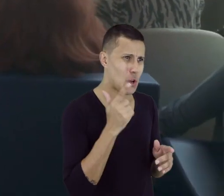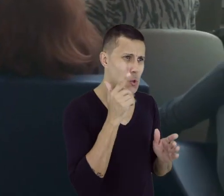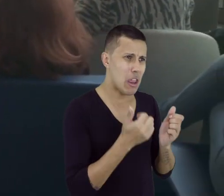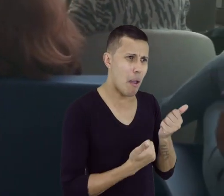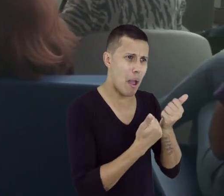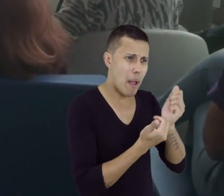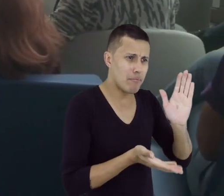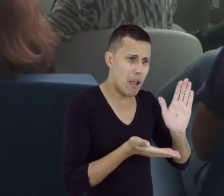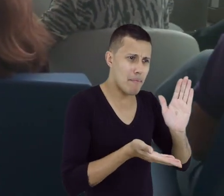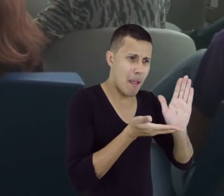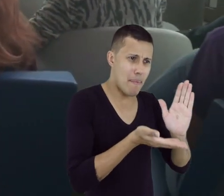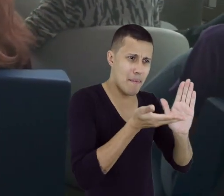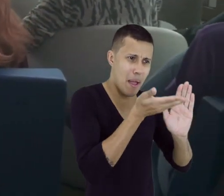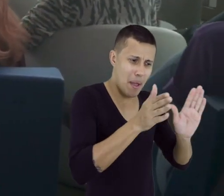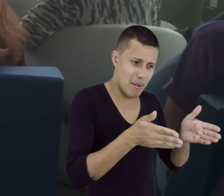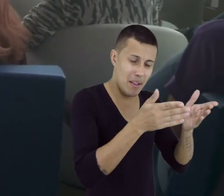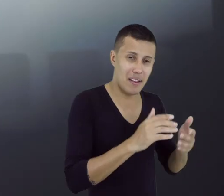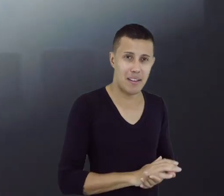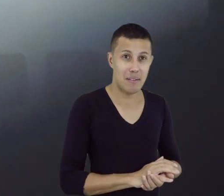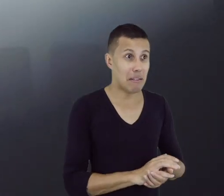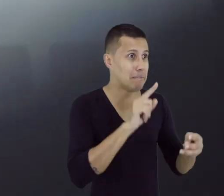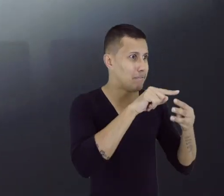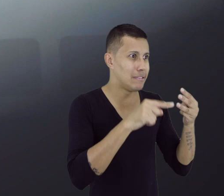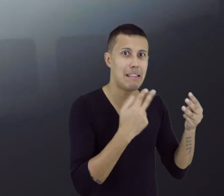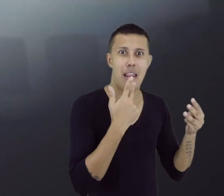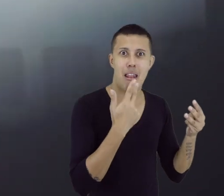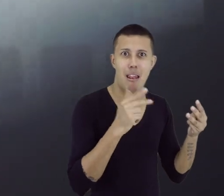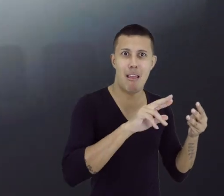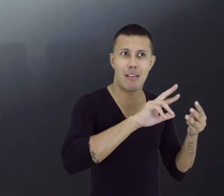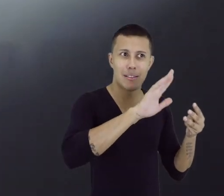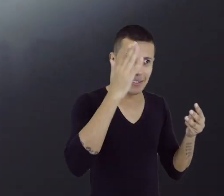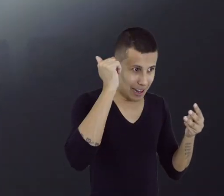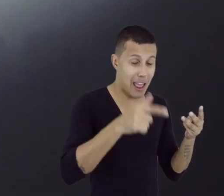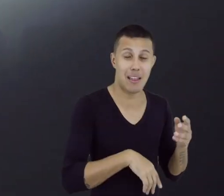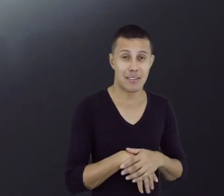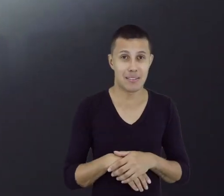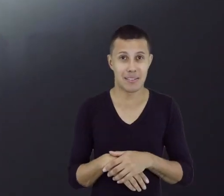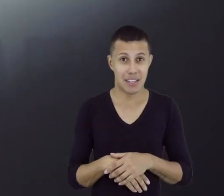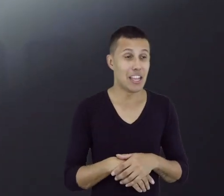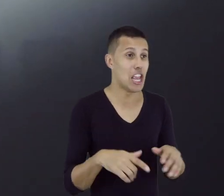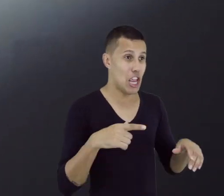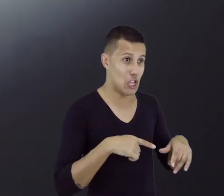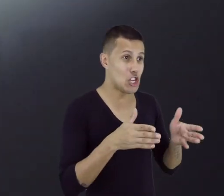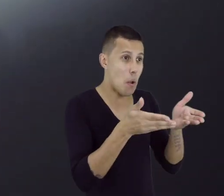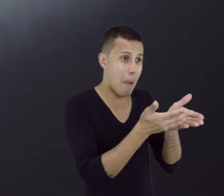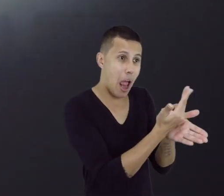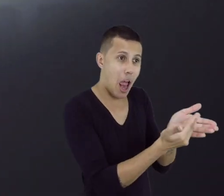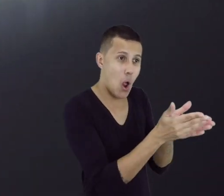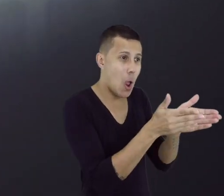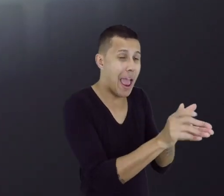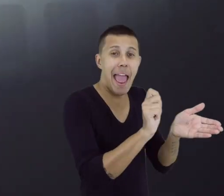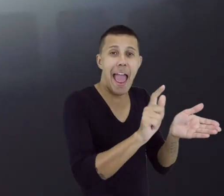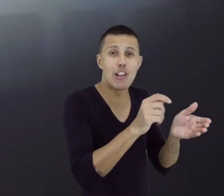de elevador, não é? É, eu tinha. Como é? Eu sempre em três idiomas. É. Três idiomas. E mais do que o pitch de elevador, eu tinha uma maquete do barco,